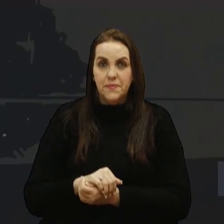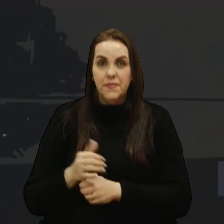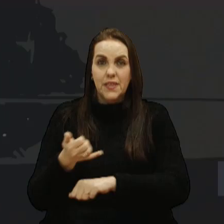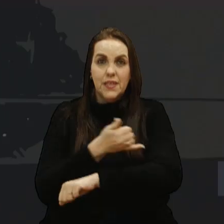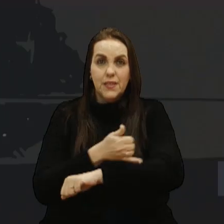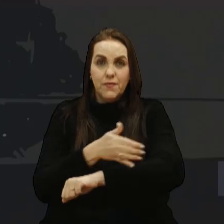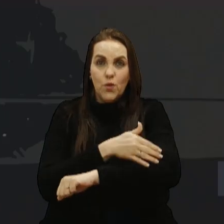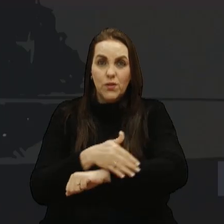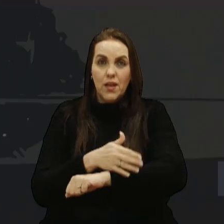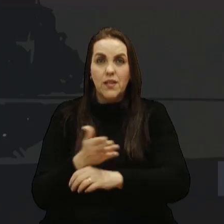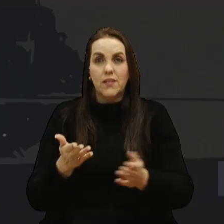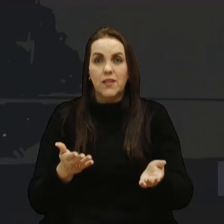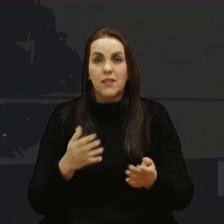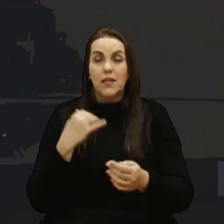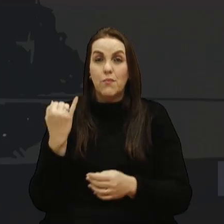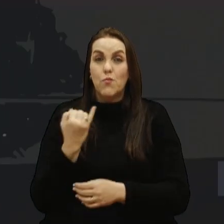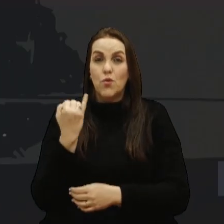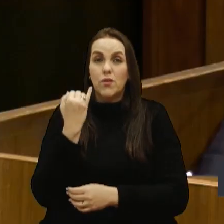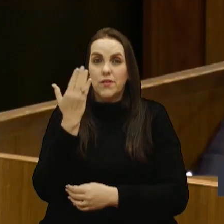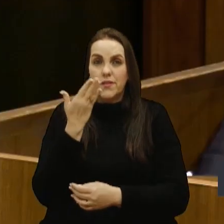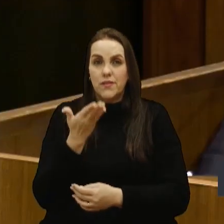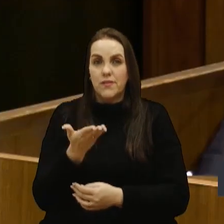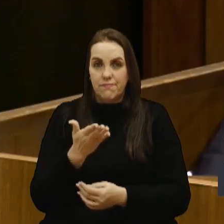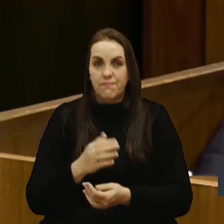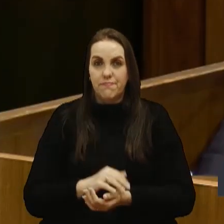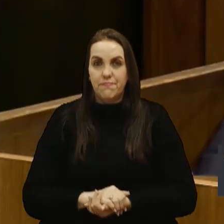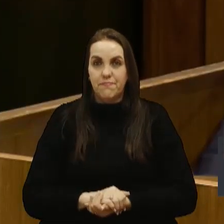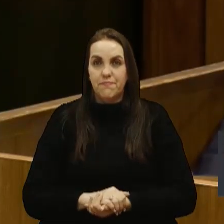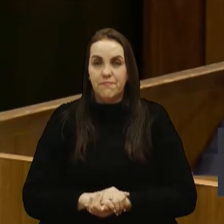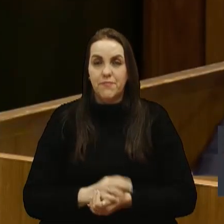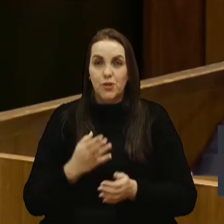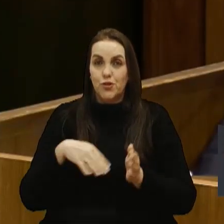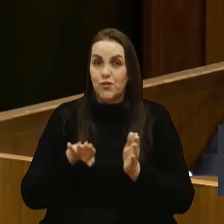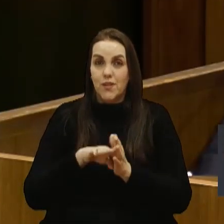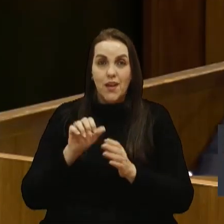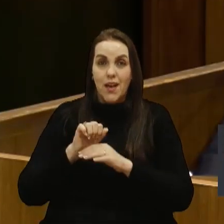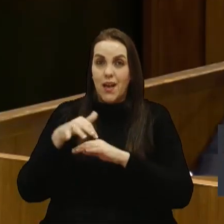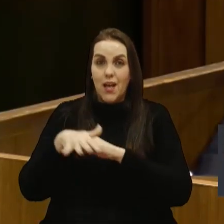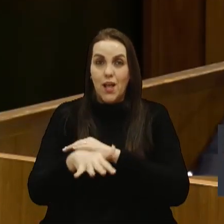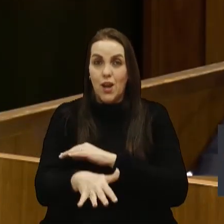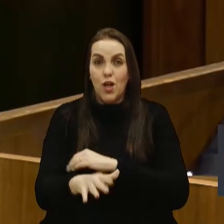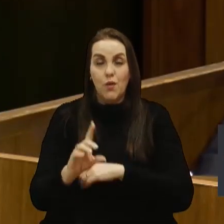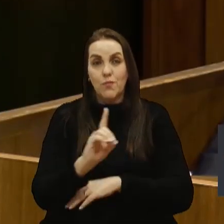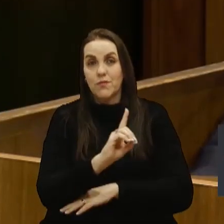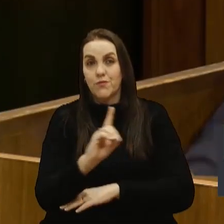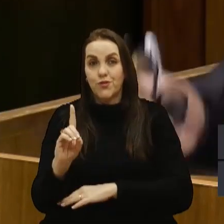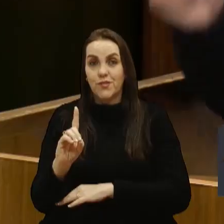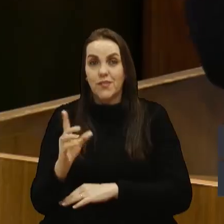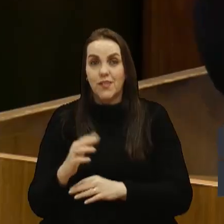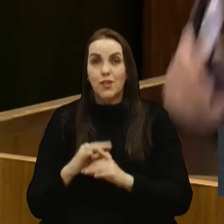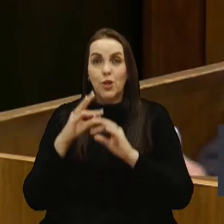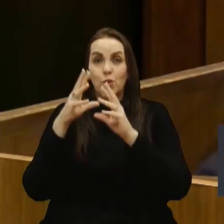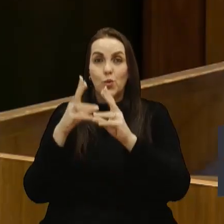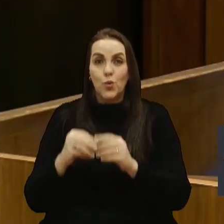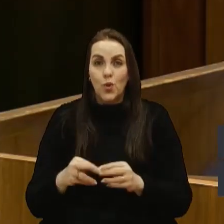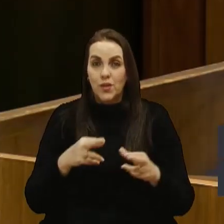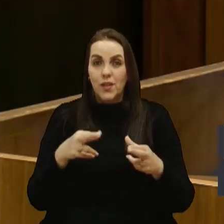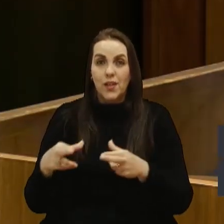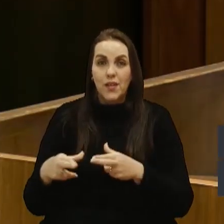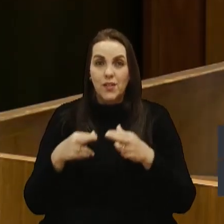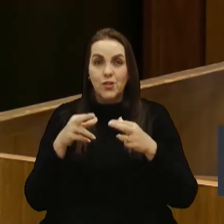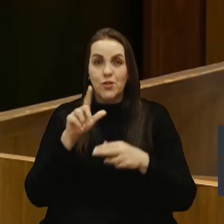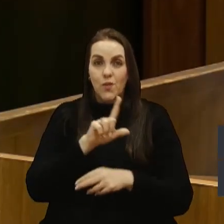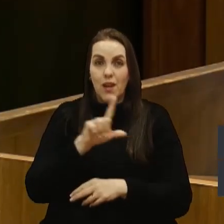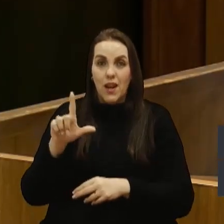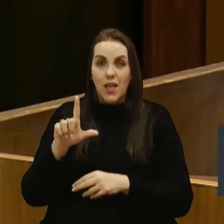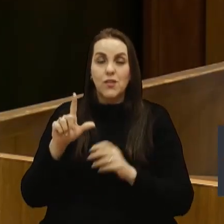essa via, a importância. Chega em Galópolis, pega a direita, toda essa região leste pode